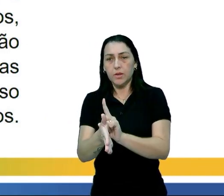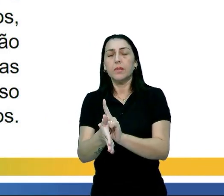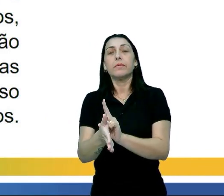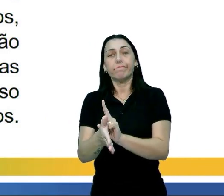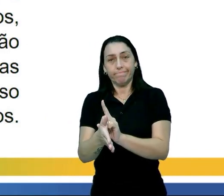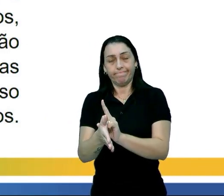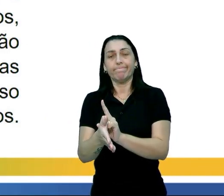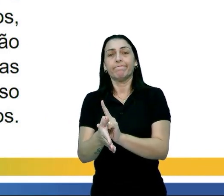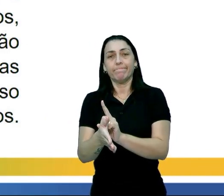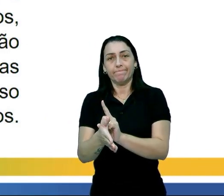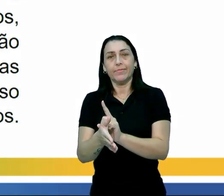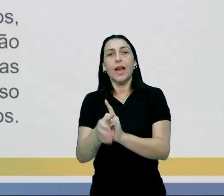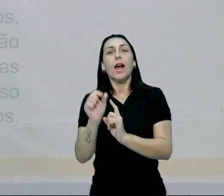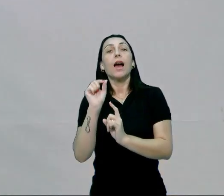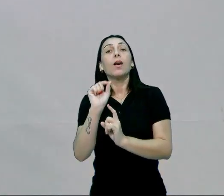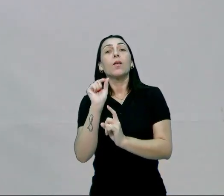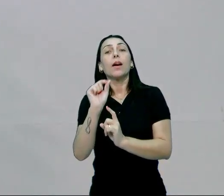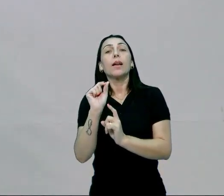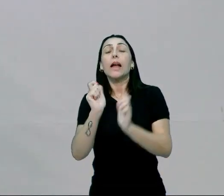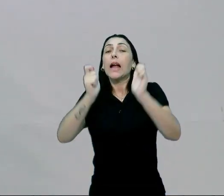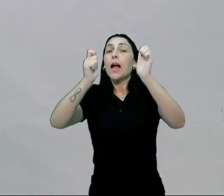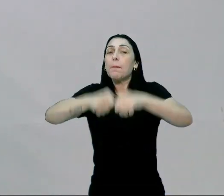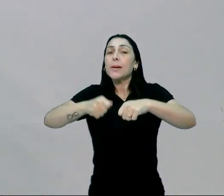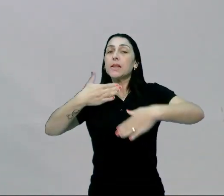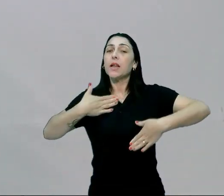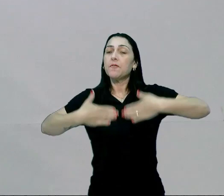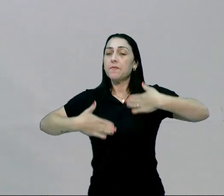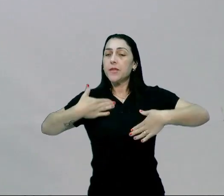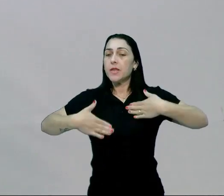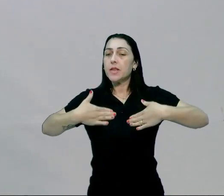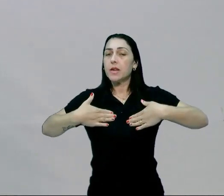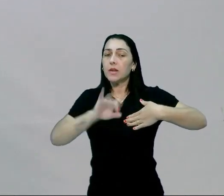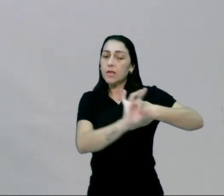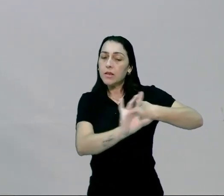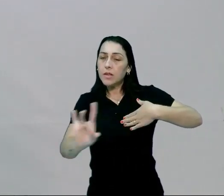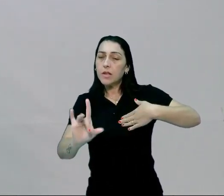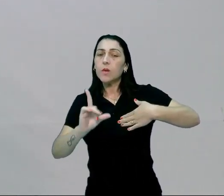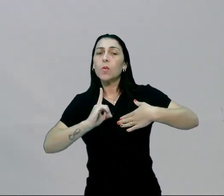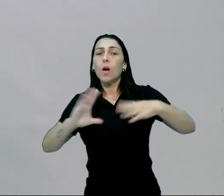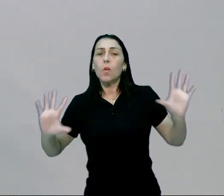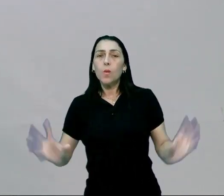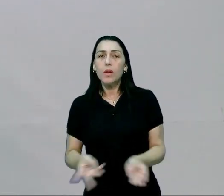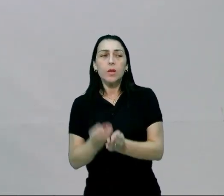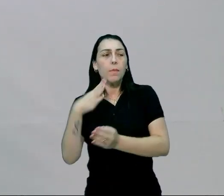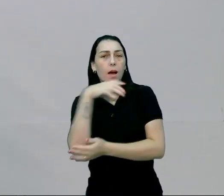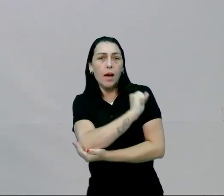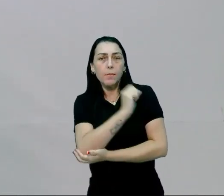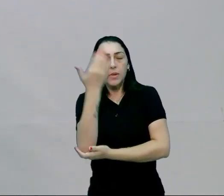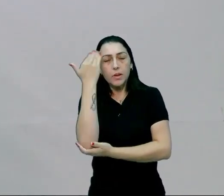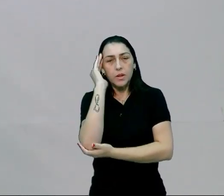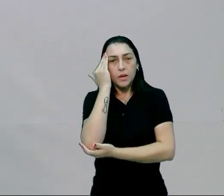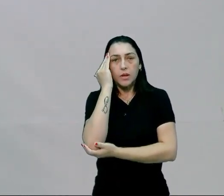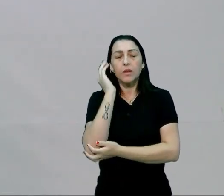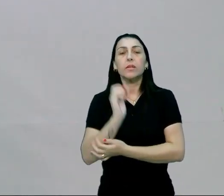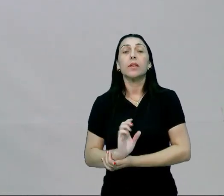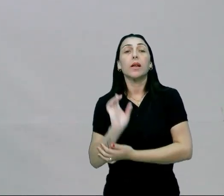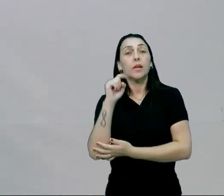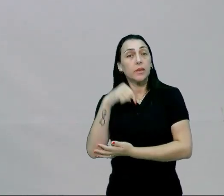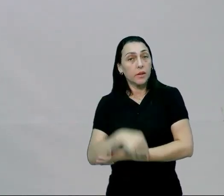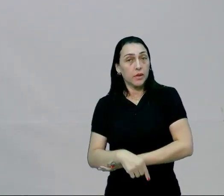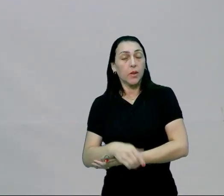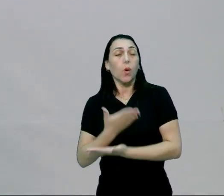modalidade, ressaltando a capacidade física. Aqui qual é o resumo rápido, só para a gente compreender.